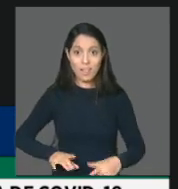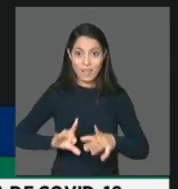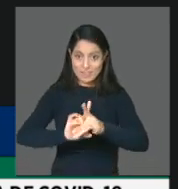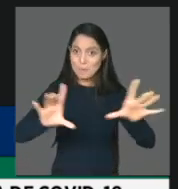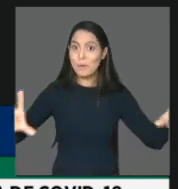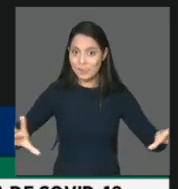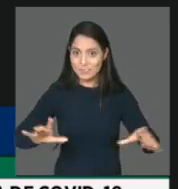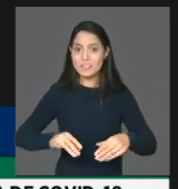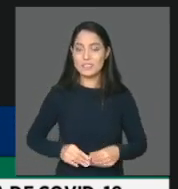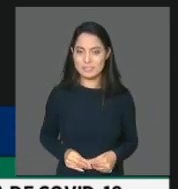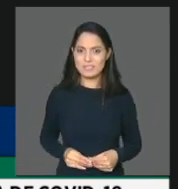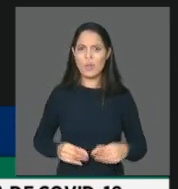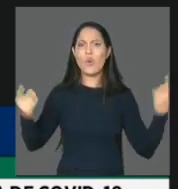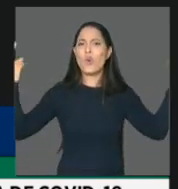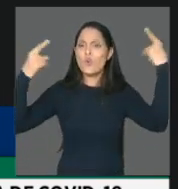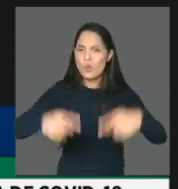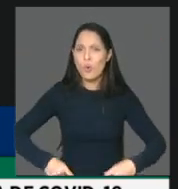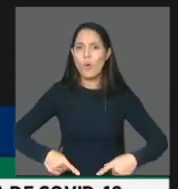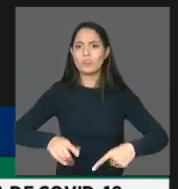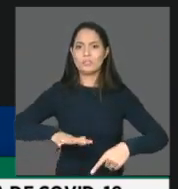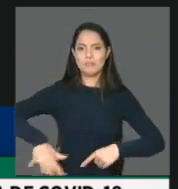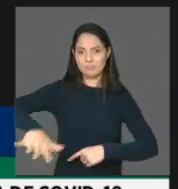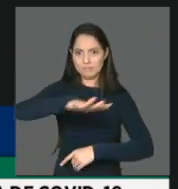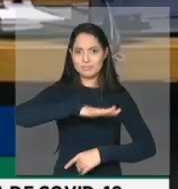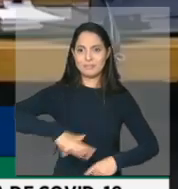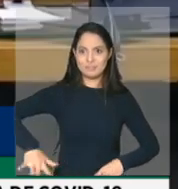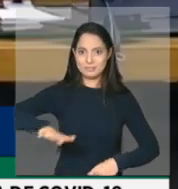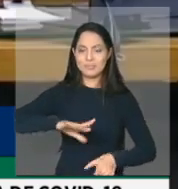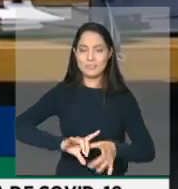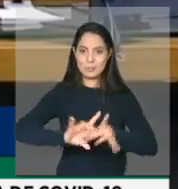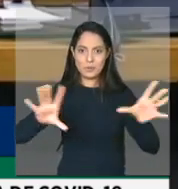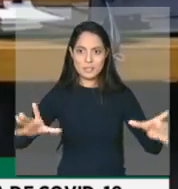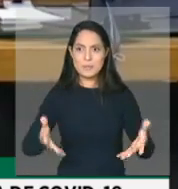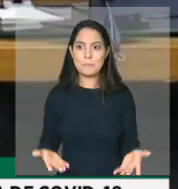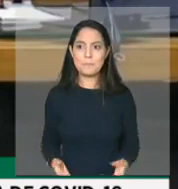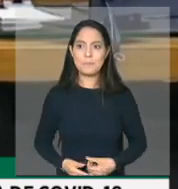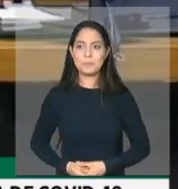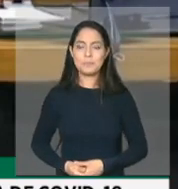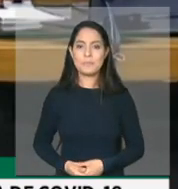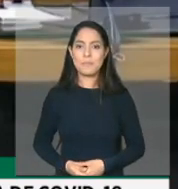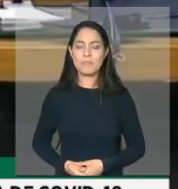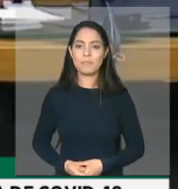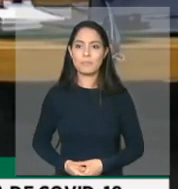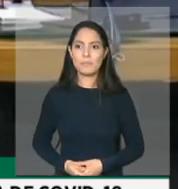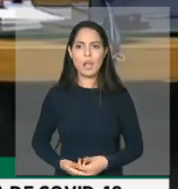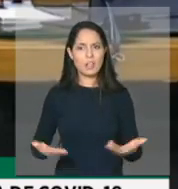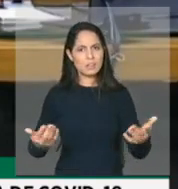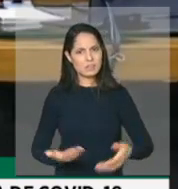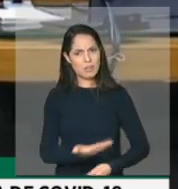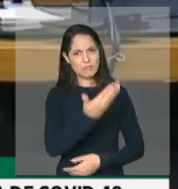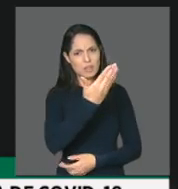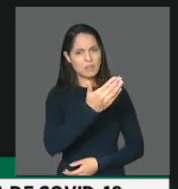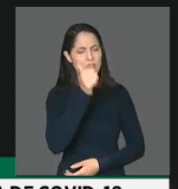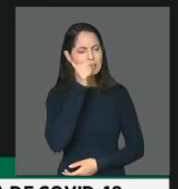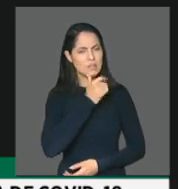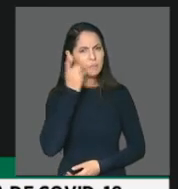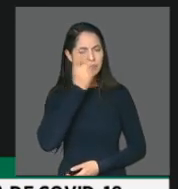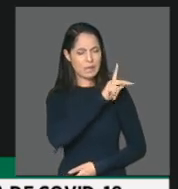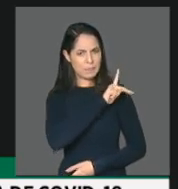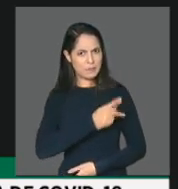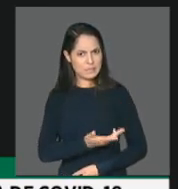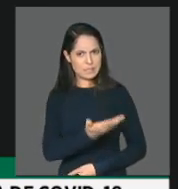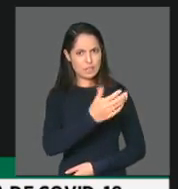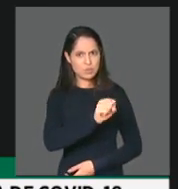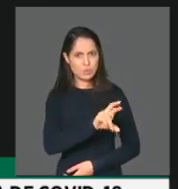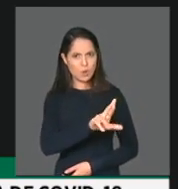antidemocráticos, anticonstitucionais. Deputada Soraya, que preside essa sessão, quando Vossa Excelência